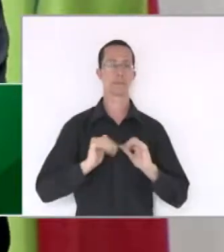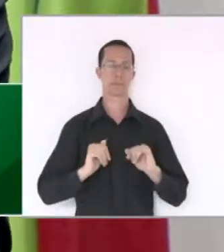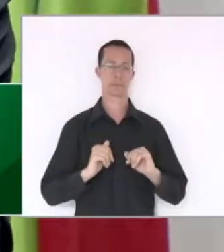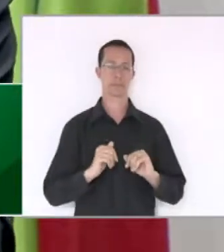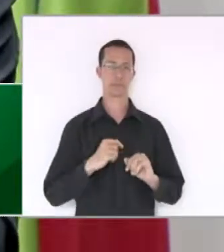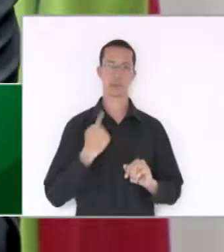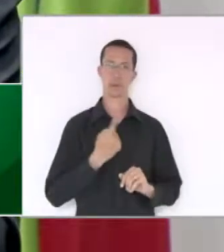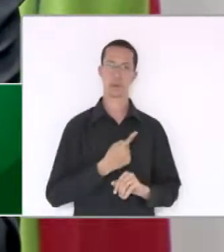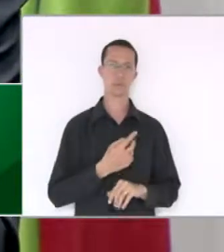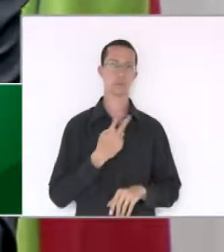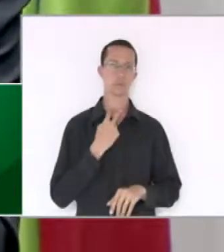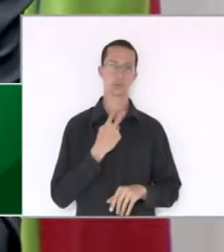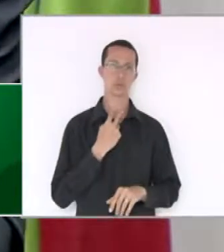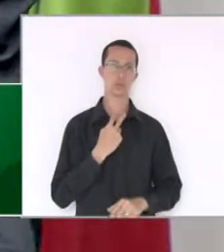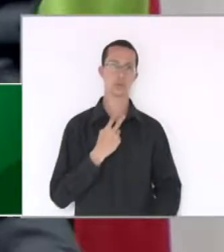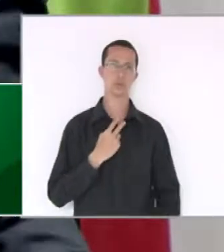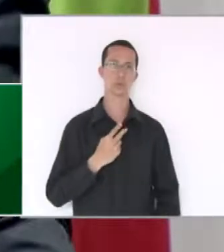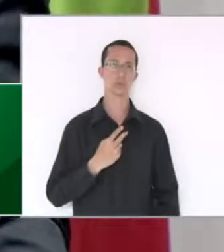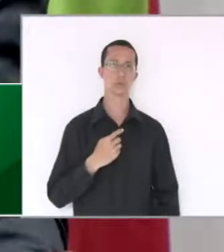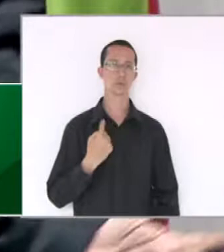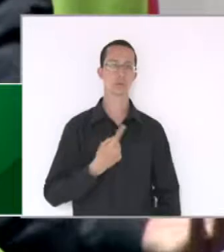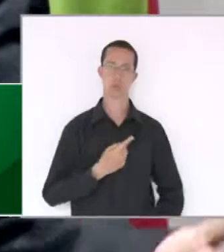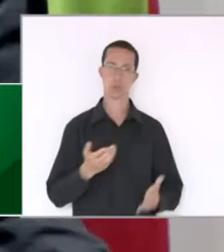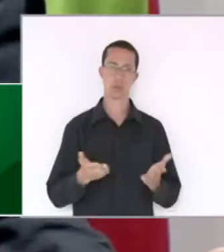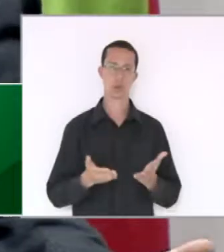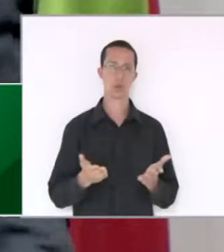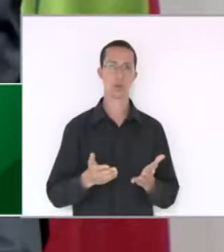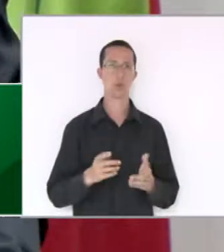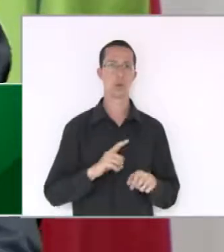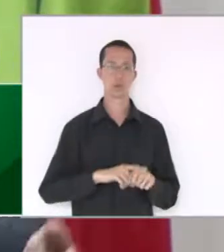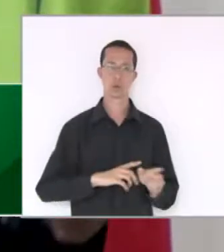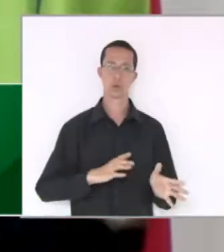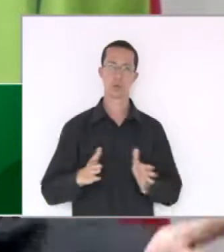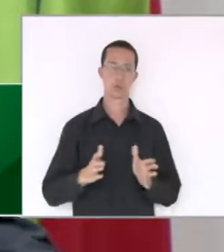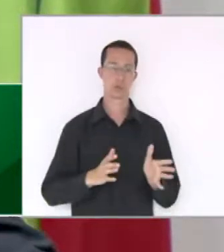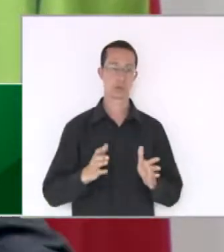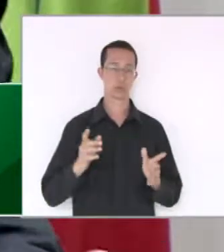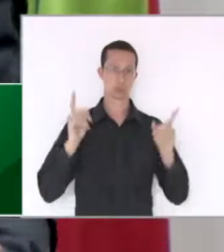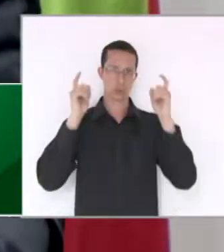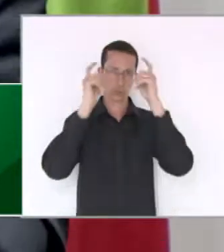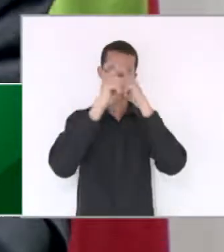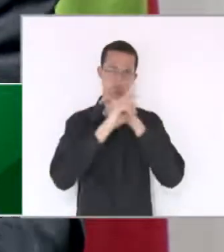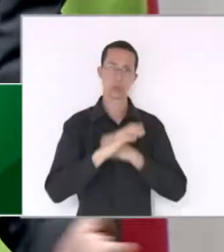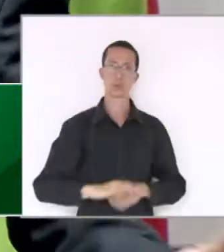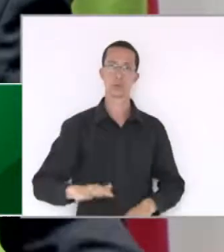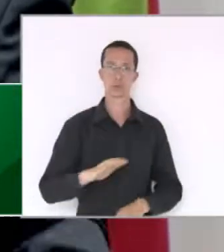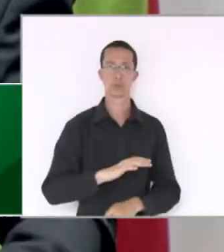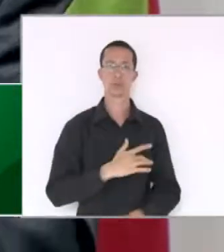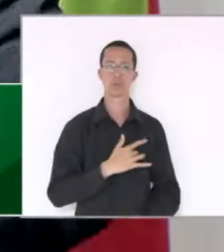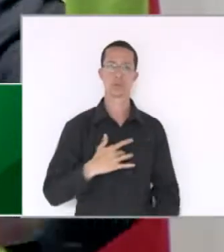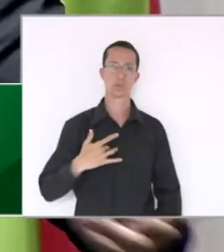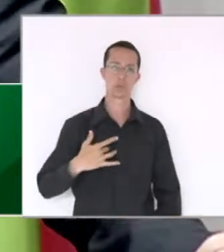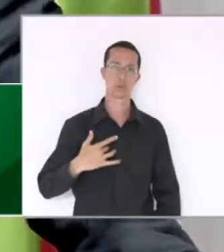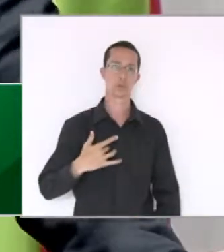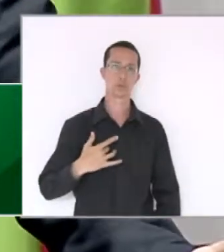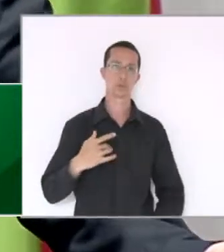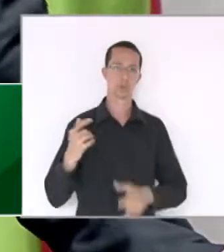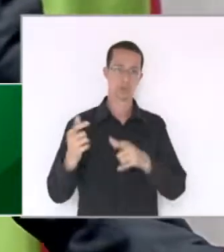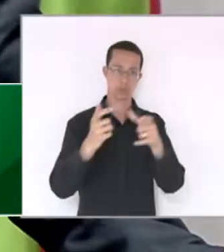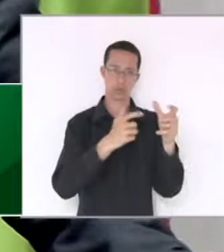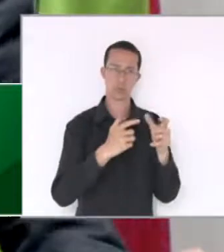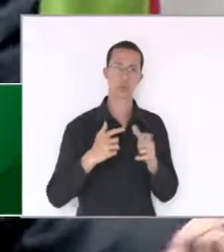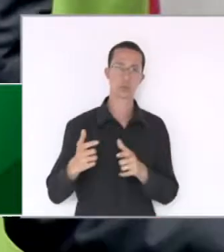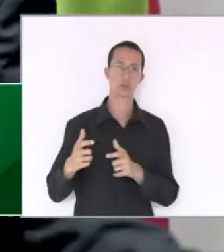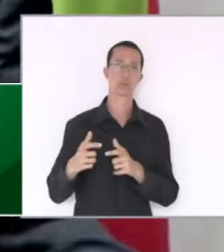não podemos, nesse momento de tantas dificuldades na saúde, em todos os locais,